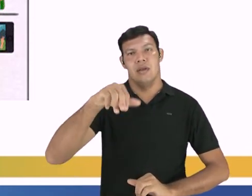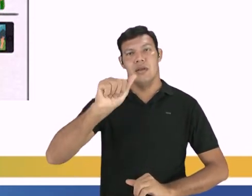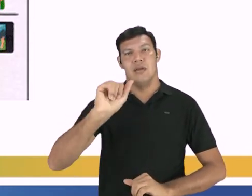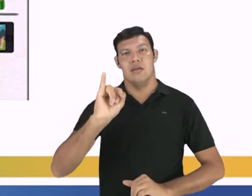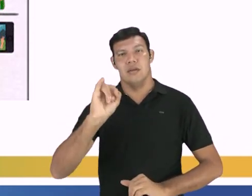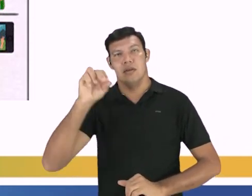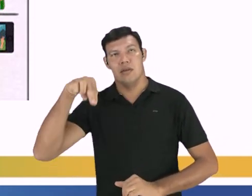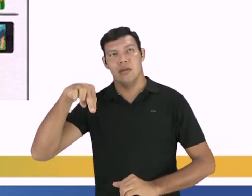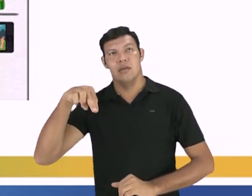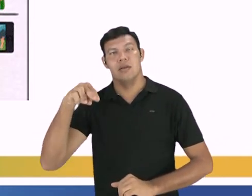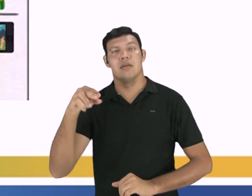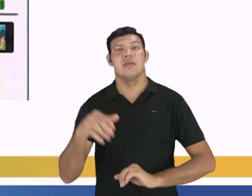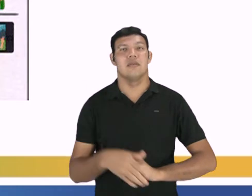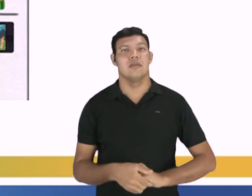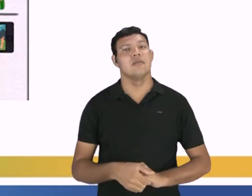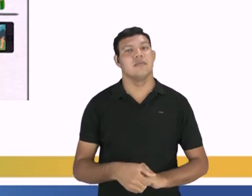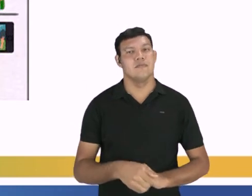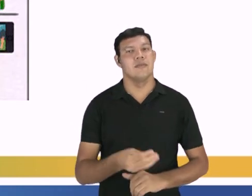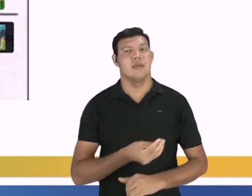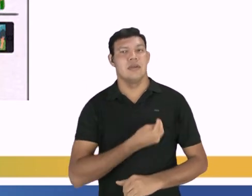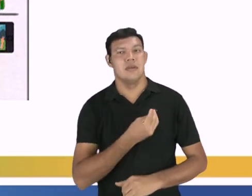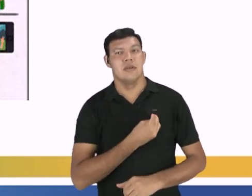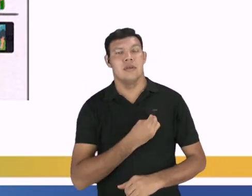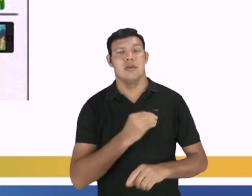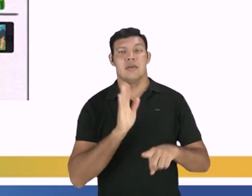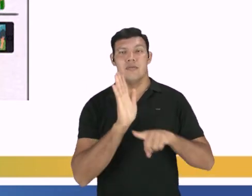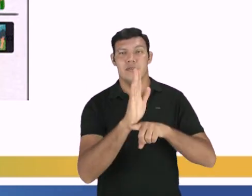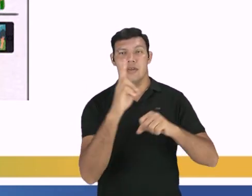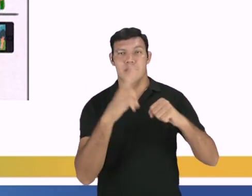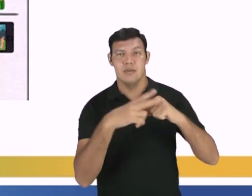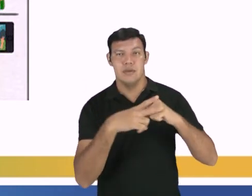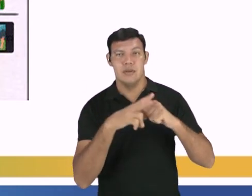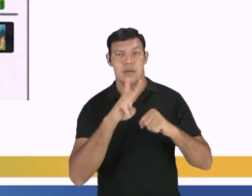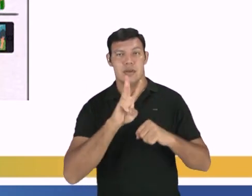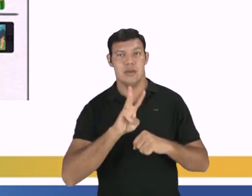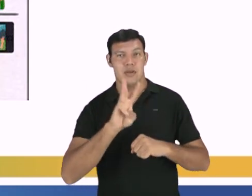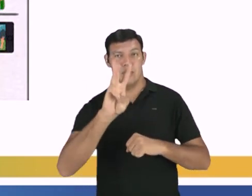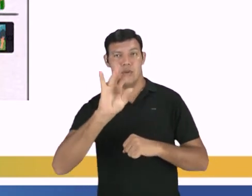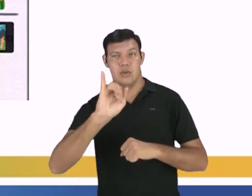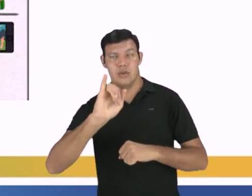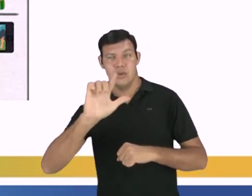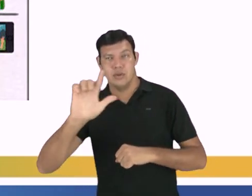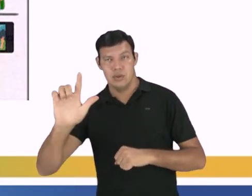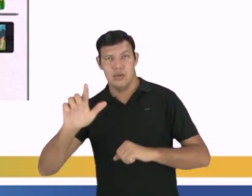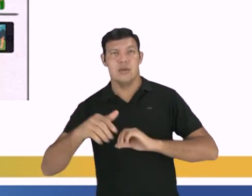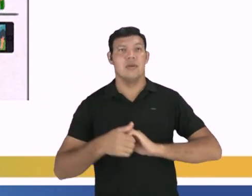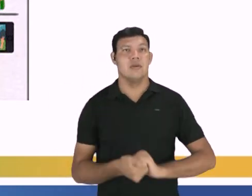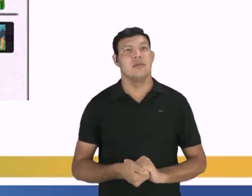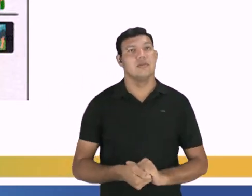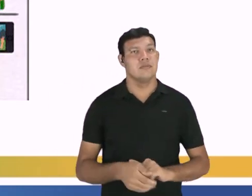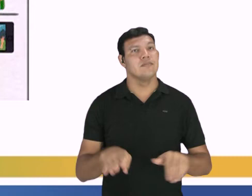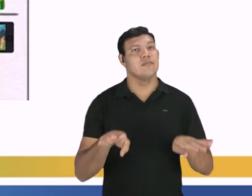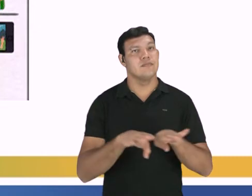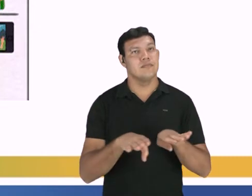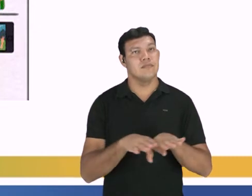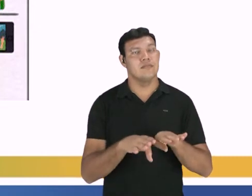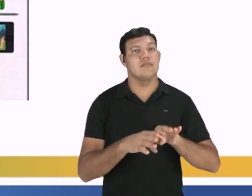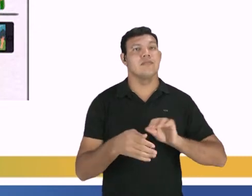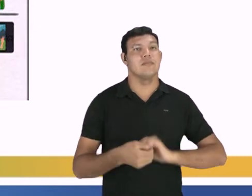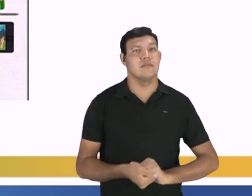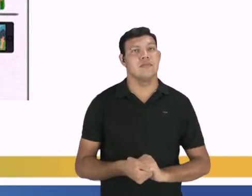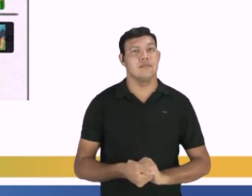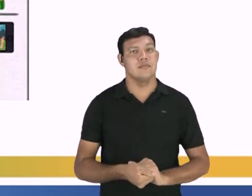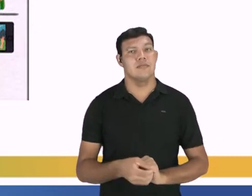a presença do will em todas, que é o nosso futuro simples, e na if clause, a condição, nós temos